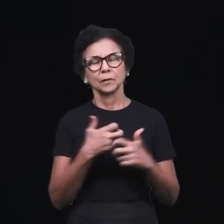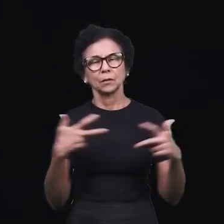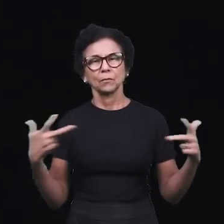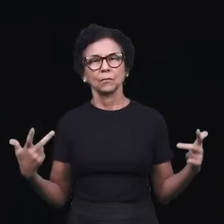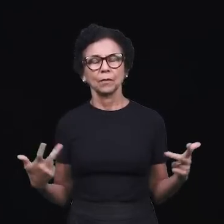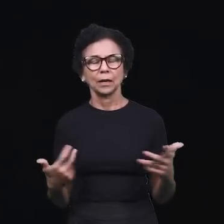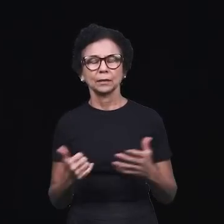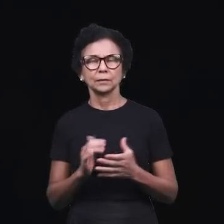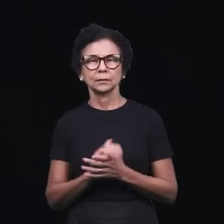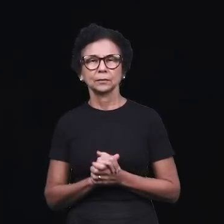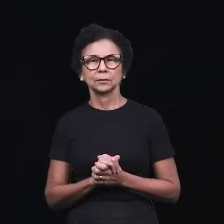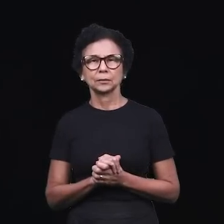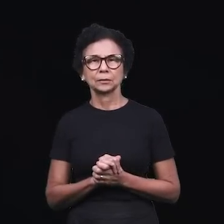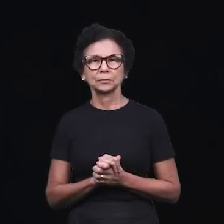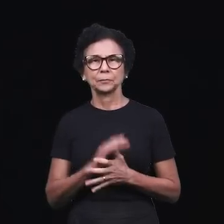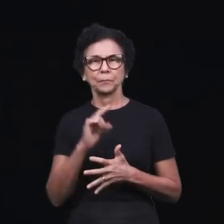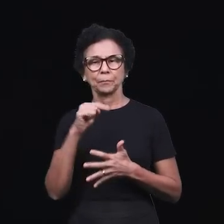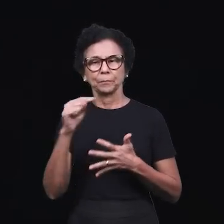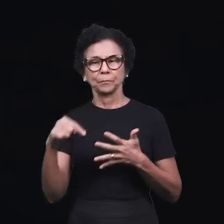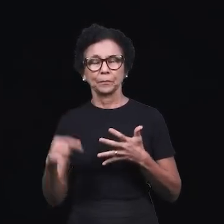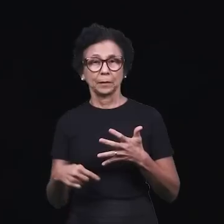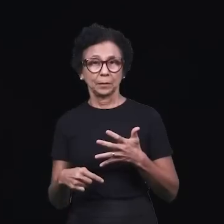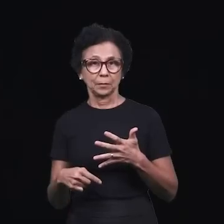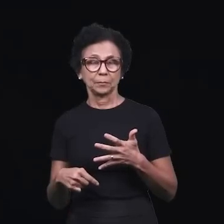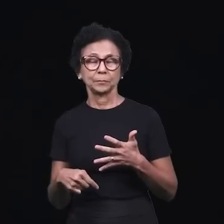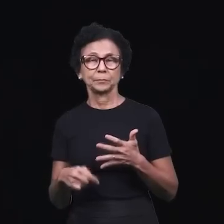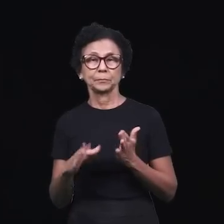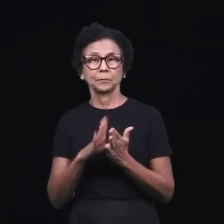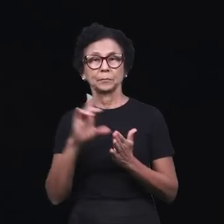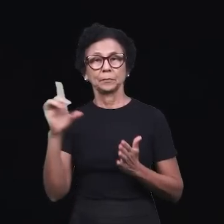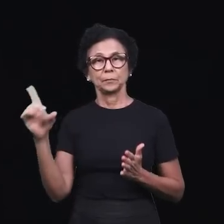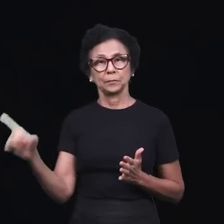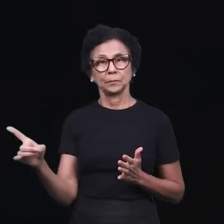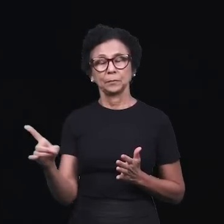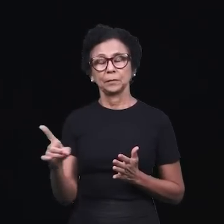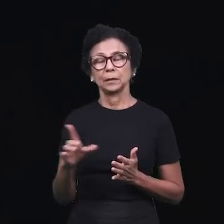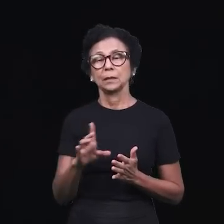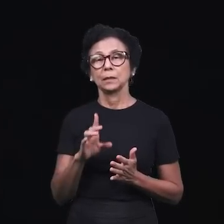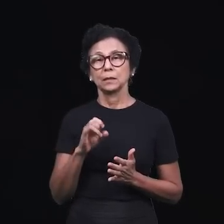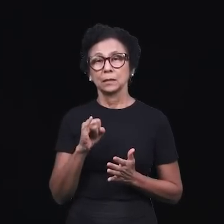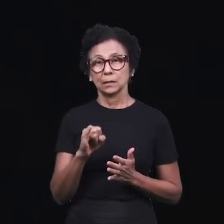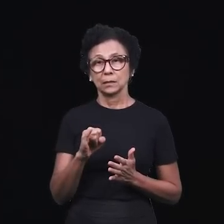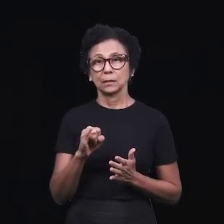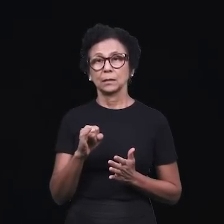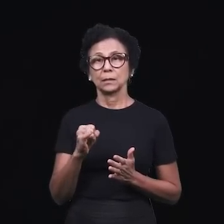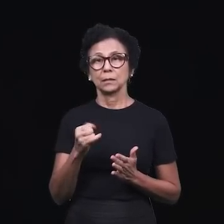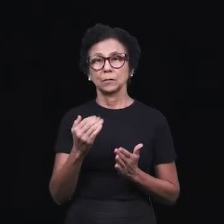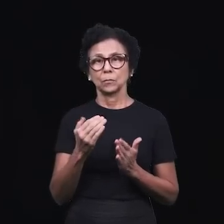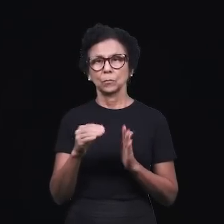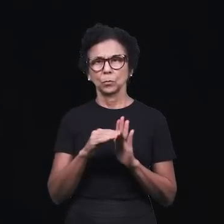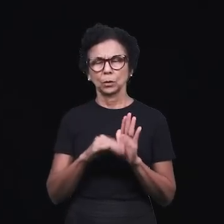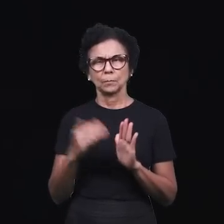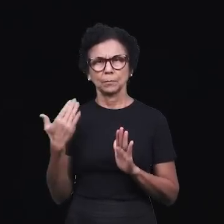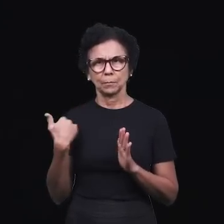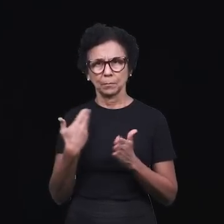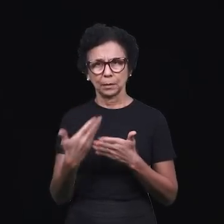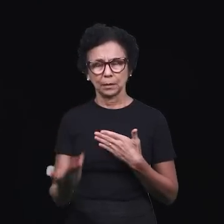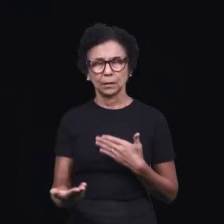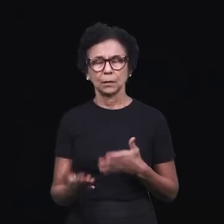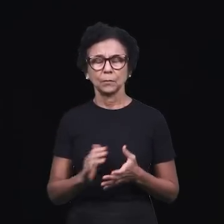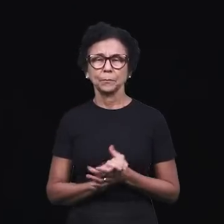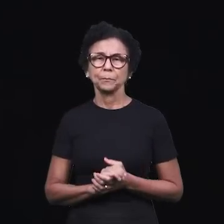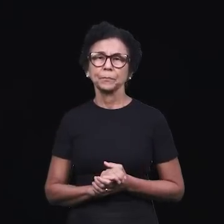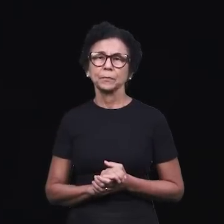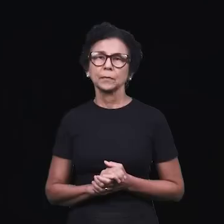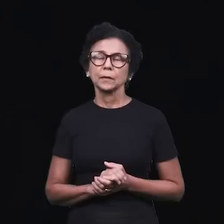Deus sobre esse importante tema. Se você ainda não assistiu aos programas anteriores, acesse o canal